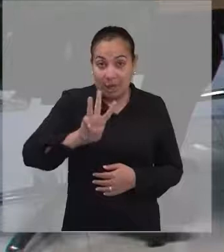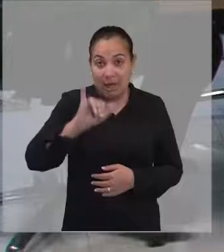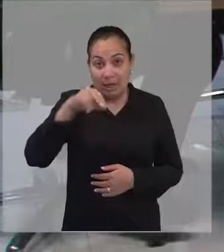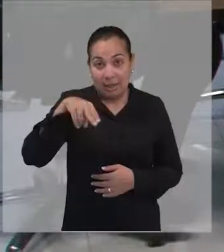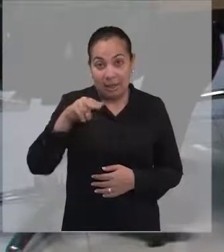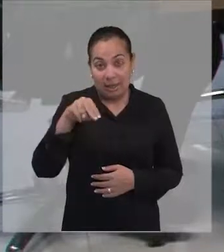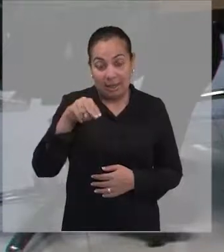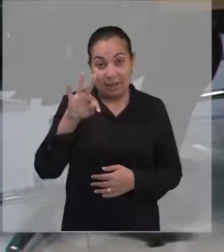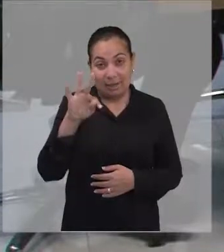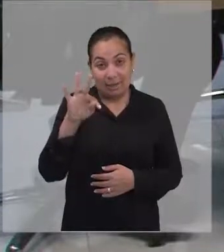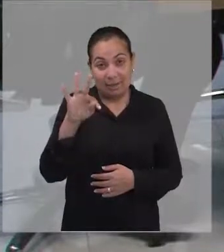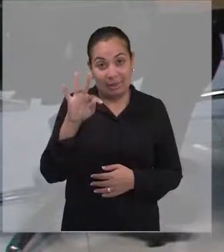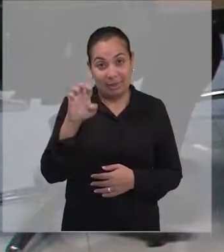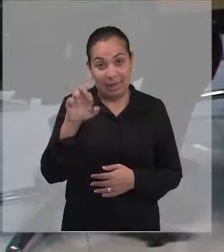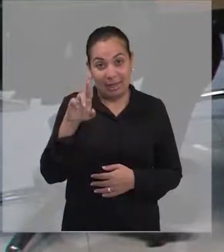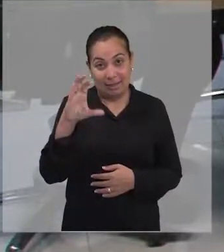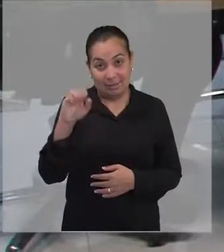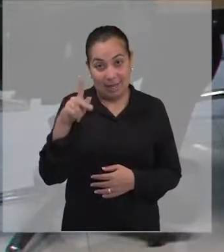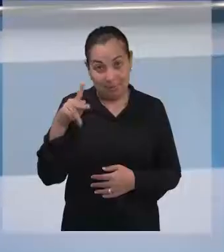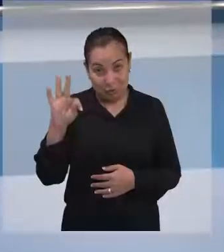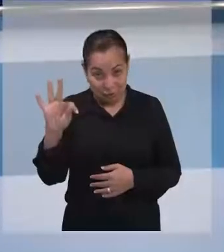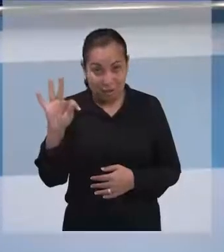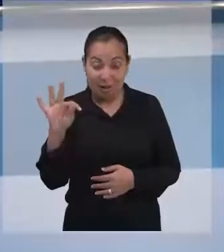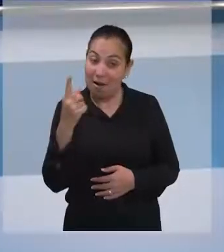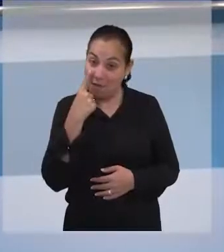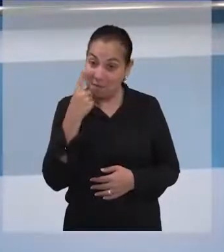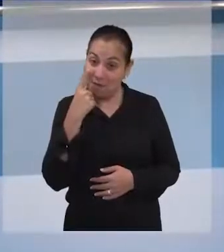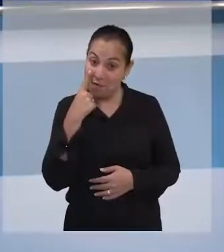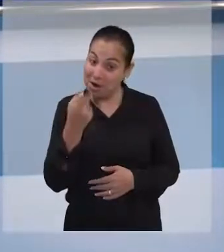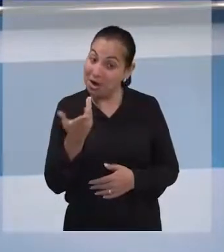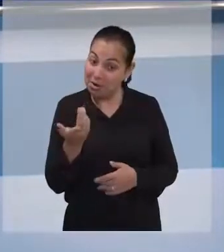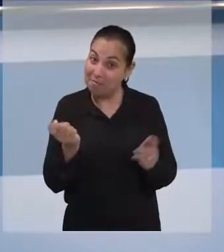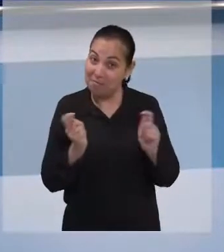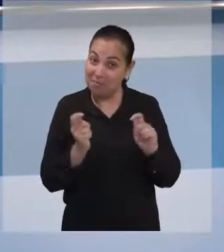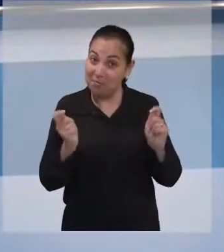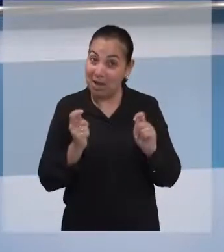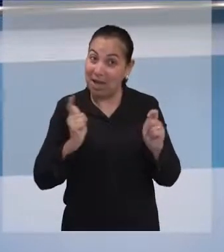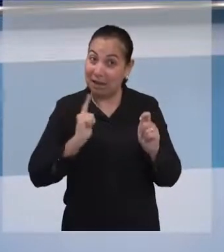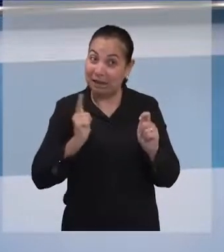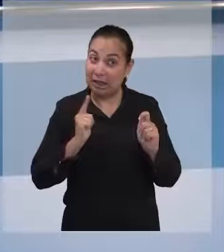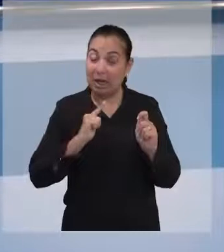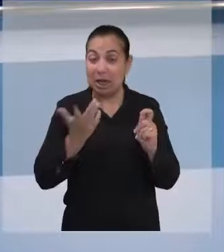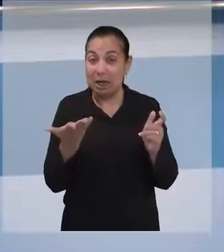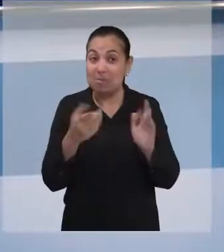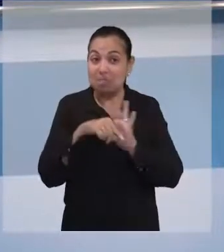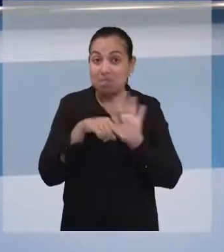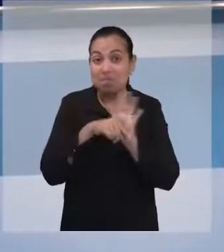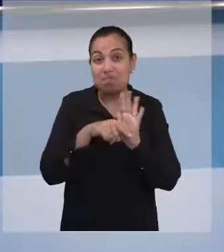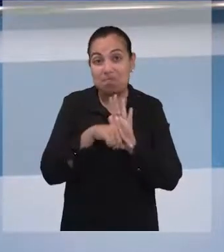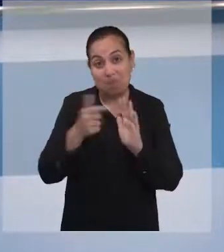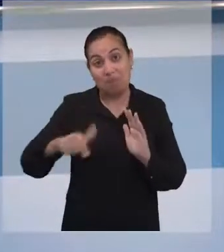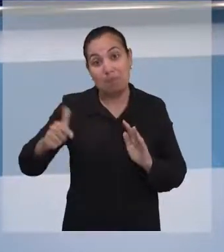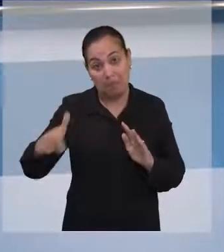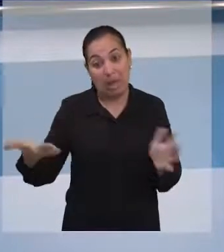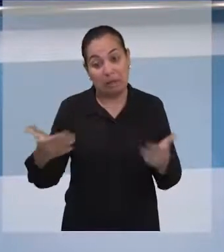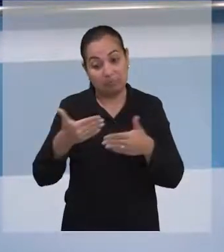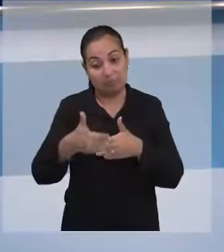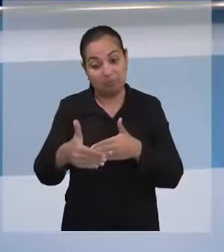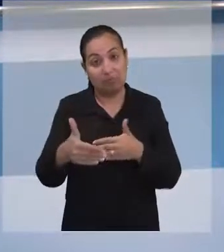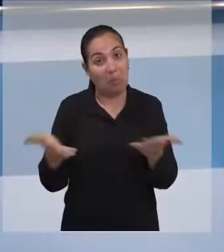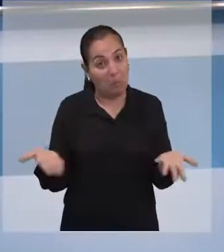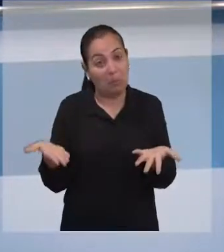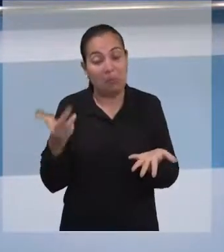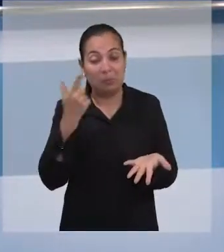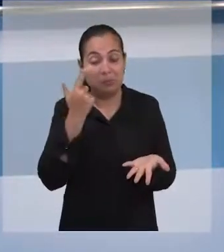aí vocês recordam. Pelo que o professor Rômulo acabou de mencionar, são fatos que a gente... Estou dizendo que é um padrão. Memória. Existe um padrão. Quer dizer, o cristal está trancado. Não